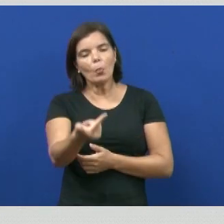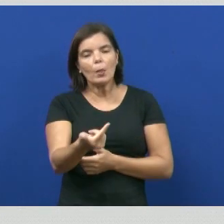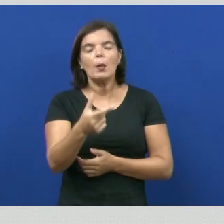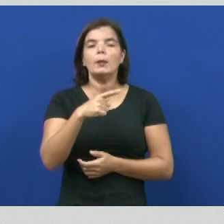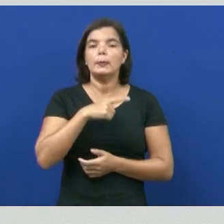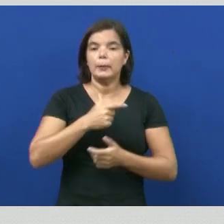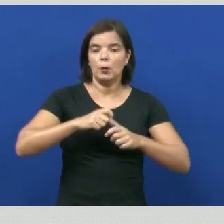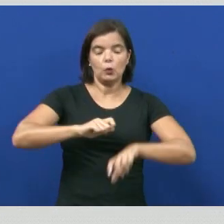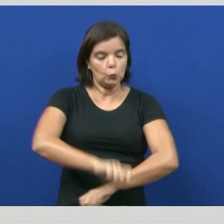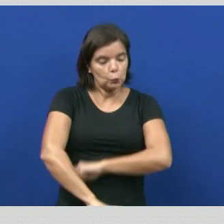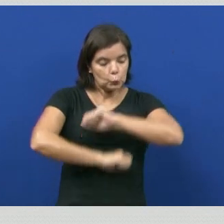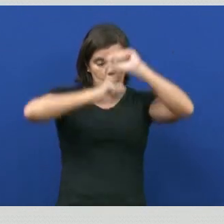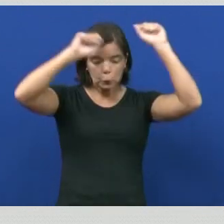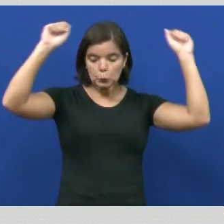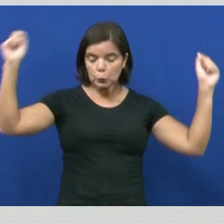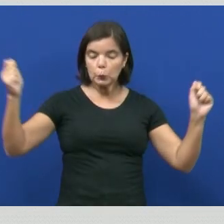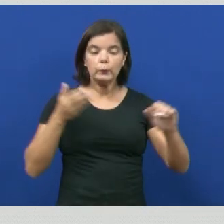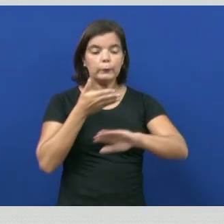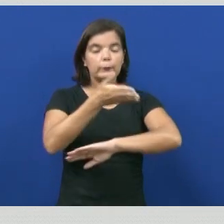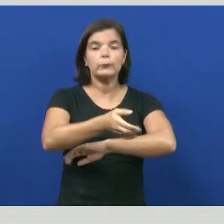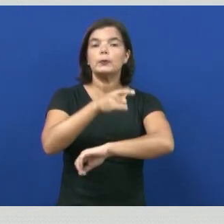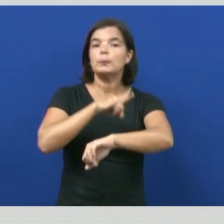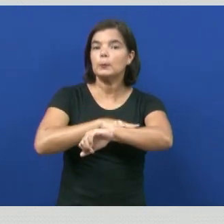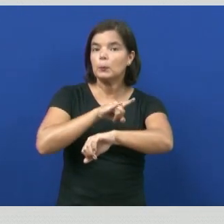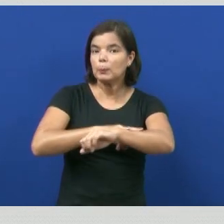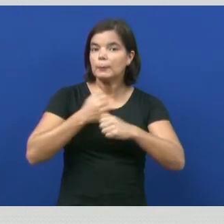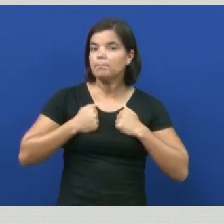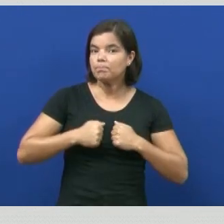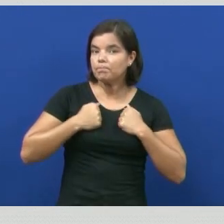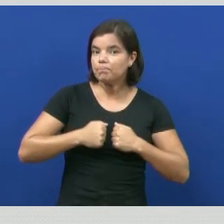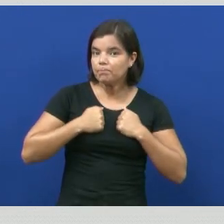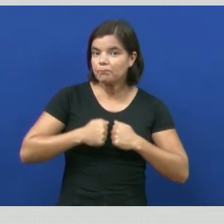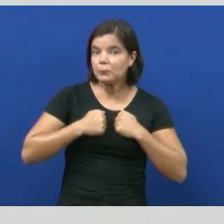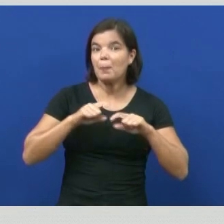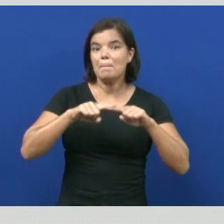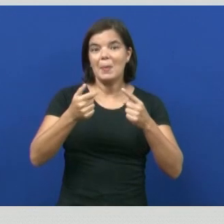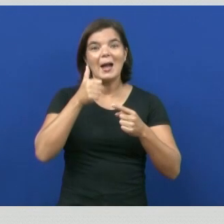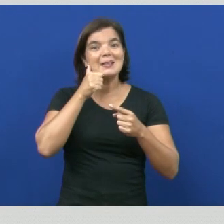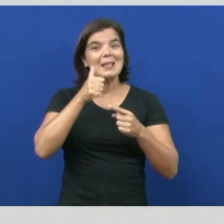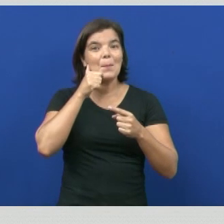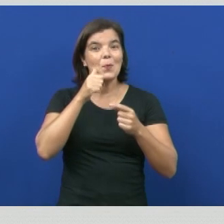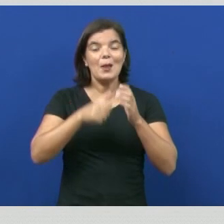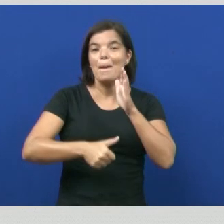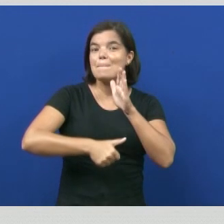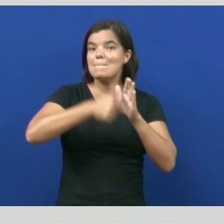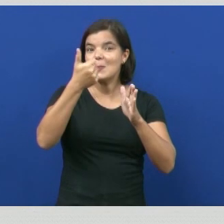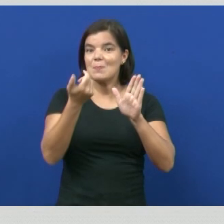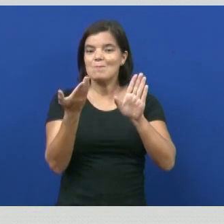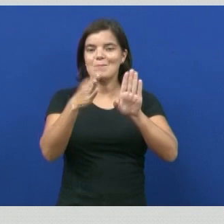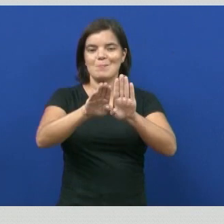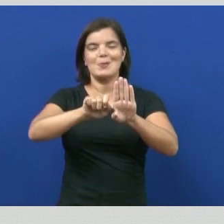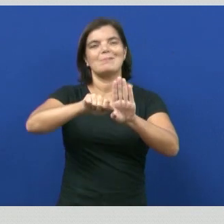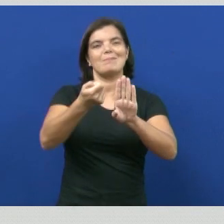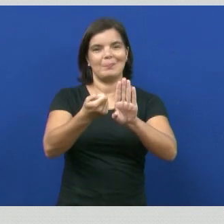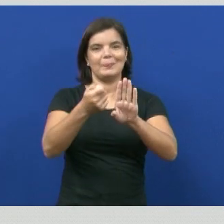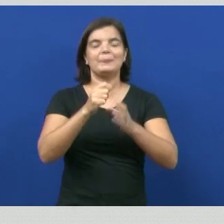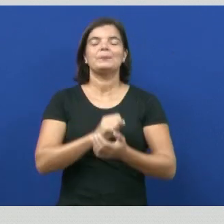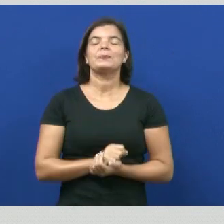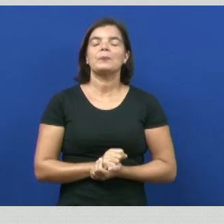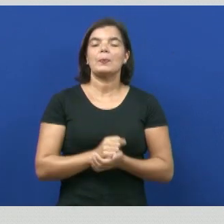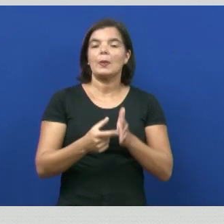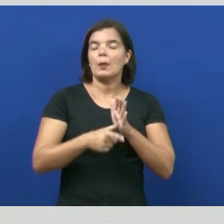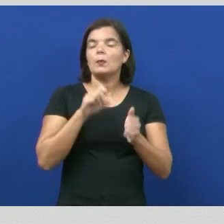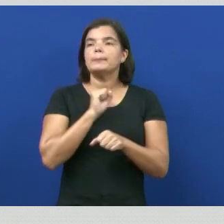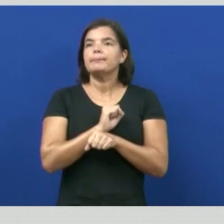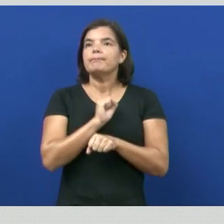tendo despido o pijama, dirigiu-se ao banheiro para tomar um banho, mas a mulher já se trancara lá dentro.